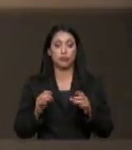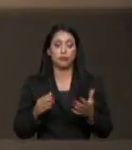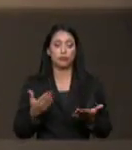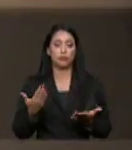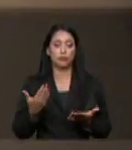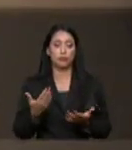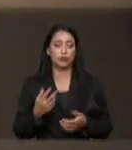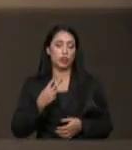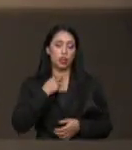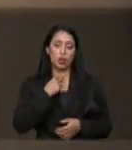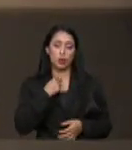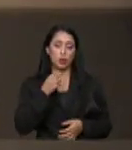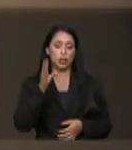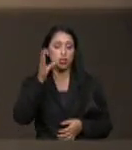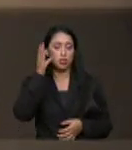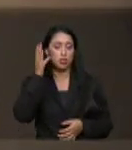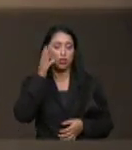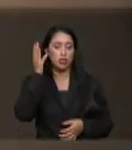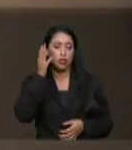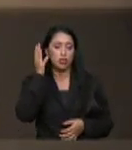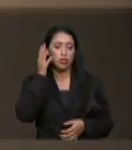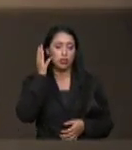do mandato tem